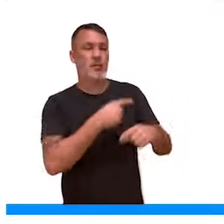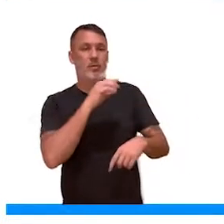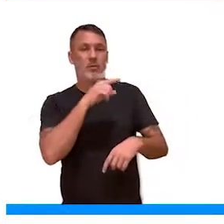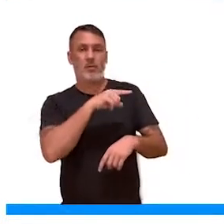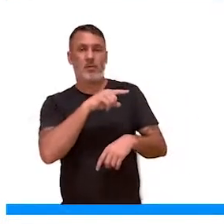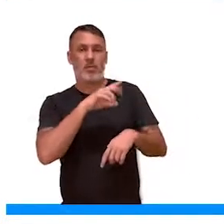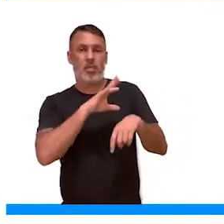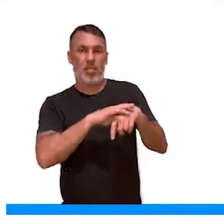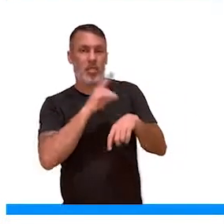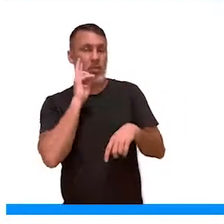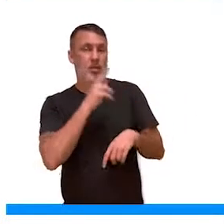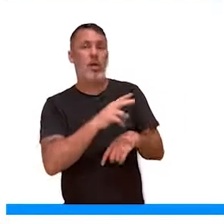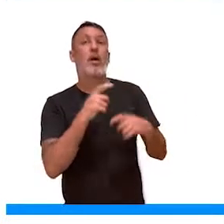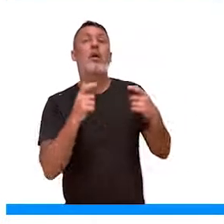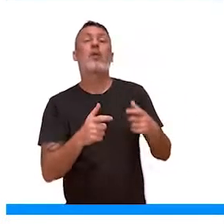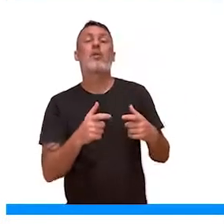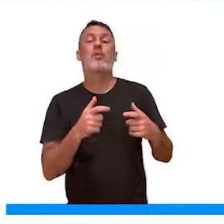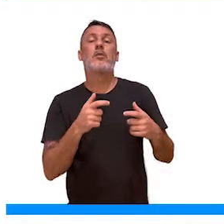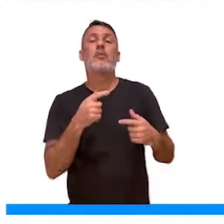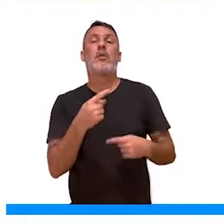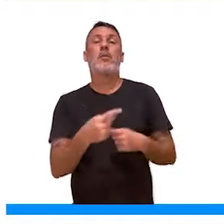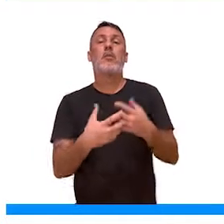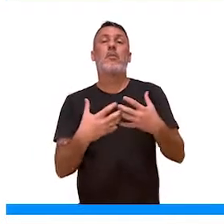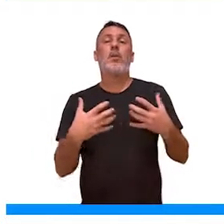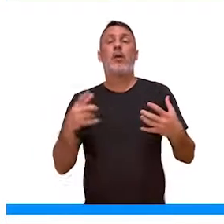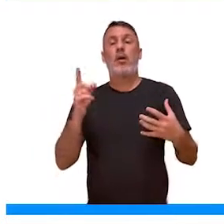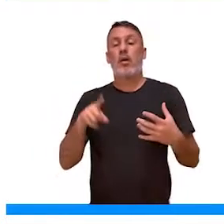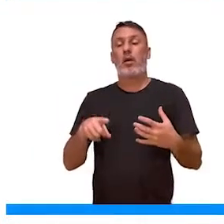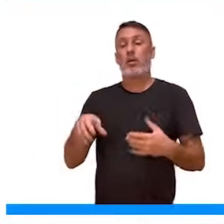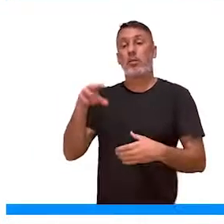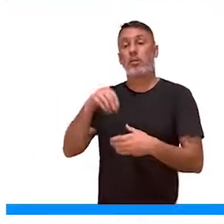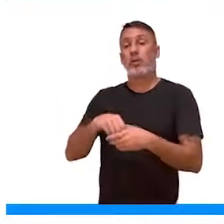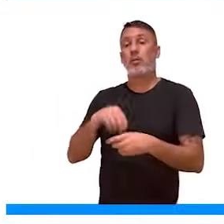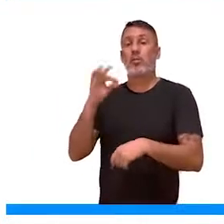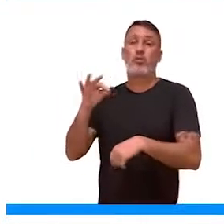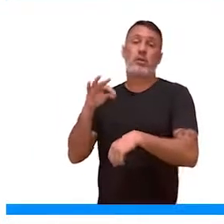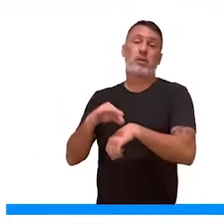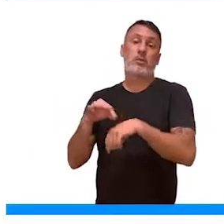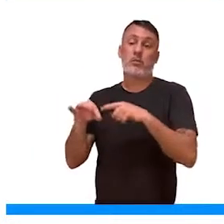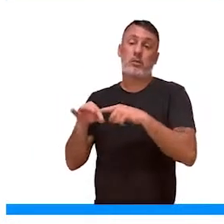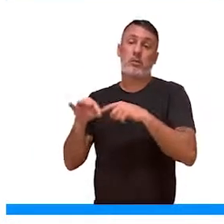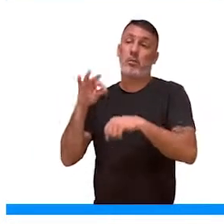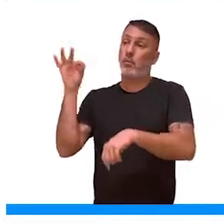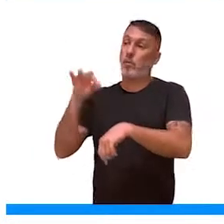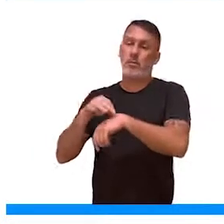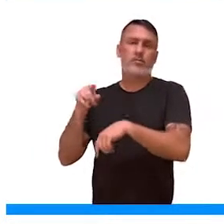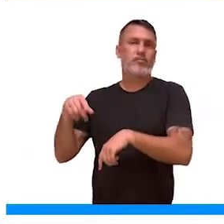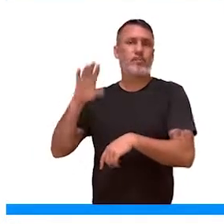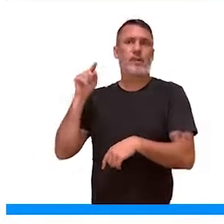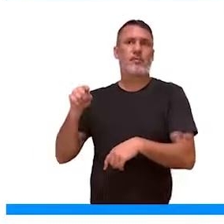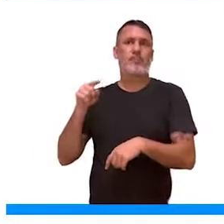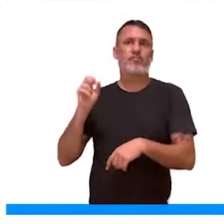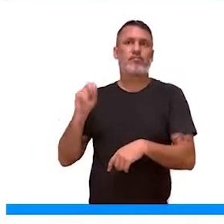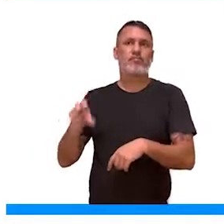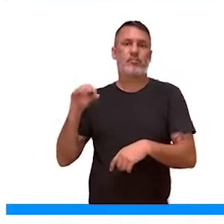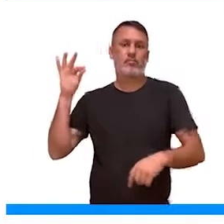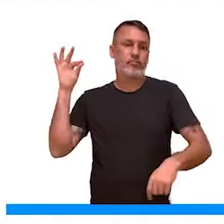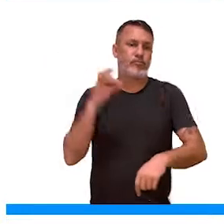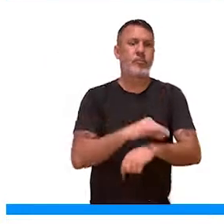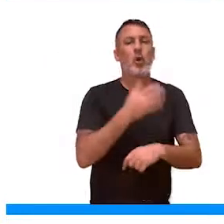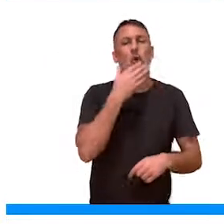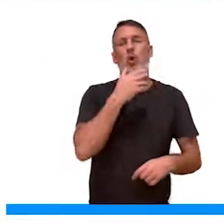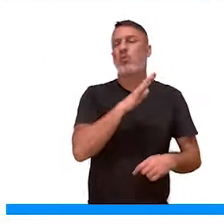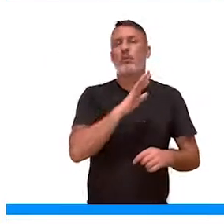vida desse parasita, onde ele vai se reproduzir é dentro do mosquito. É ali que a gente vai ter os gametas